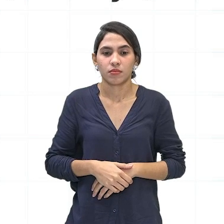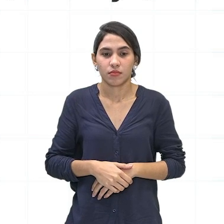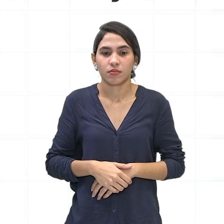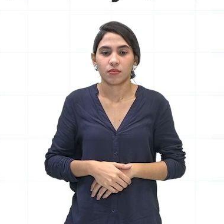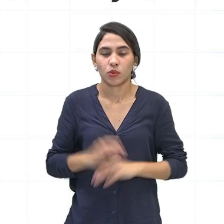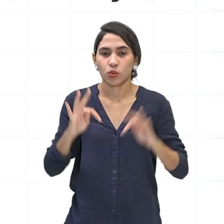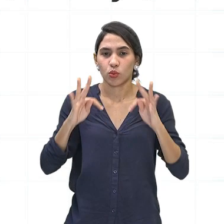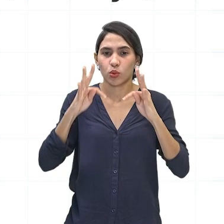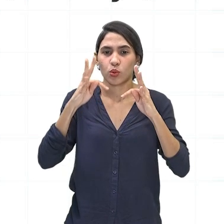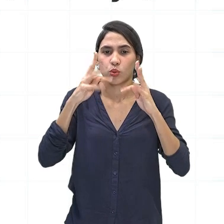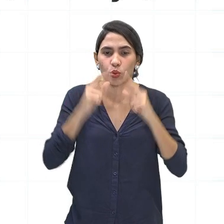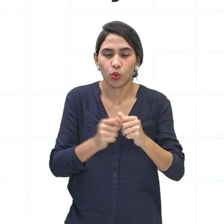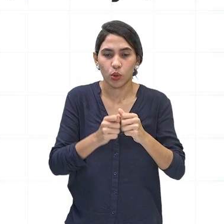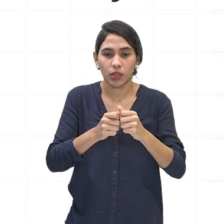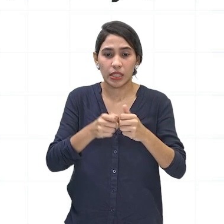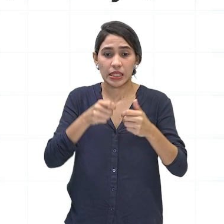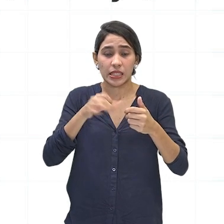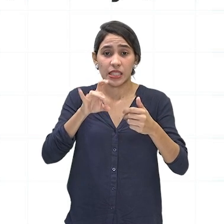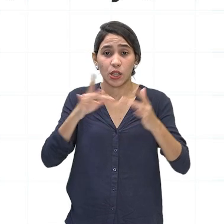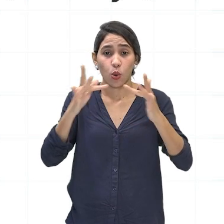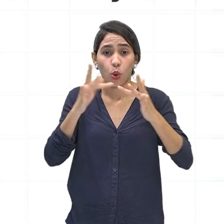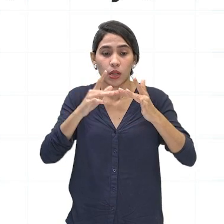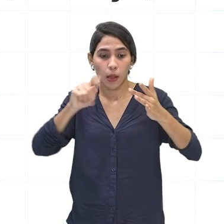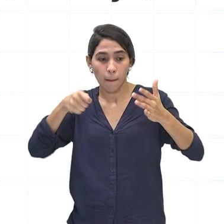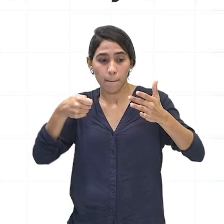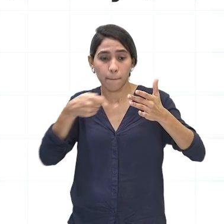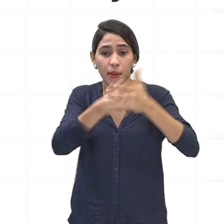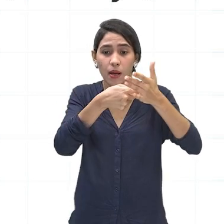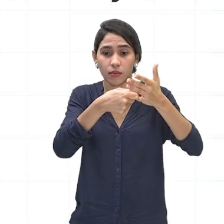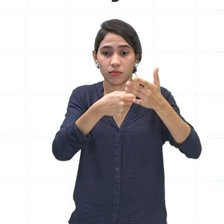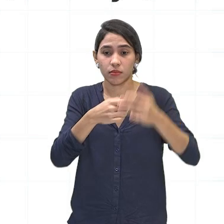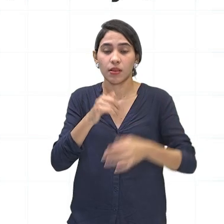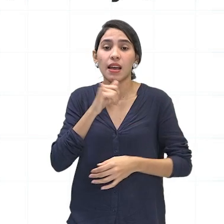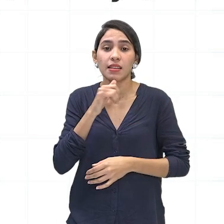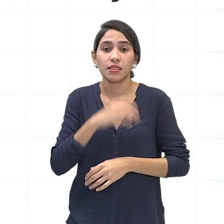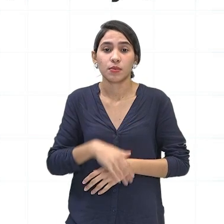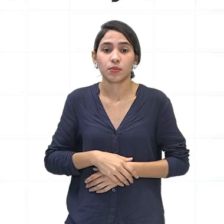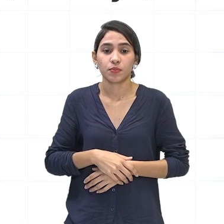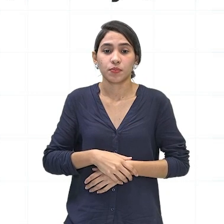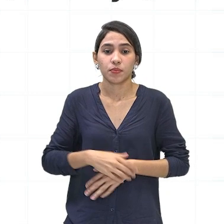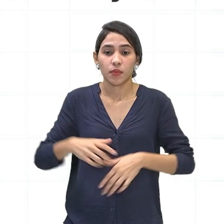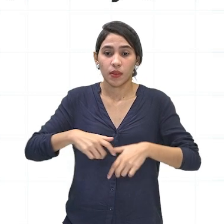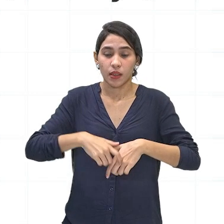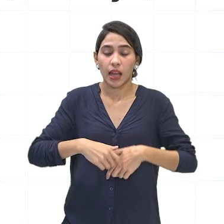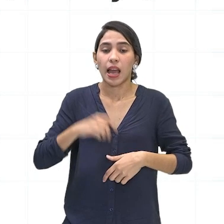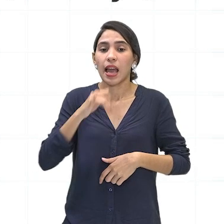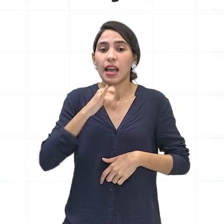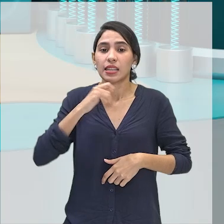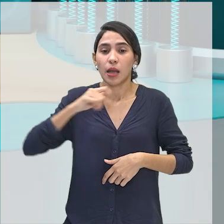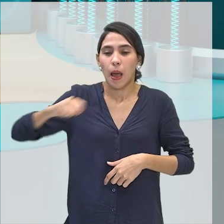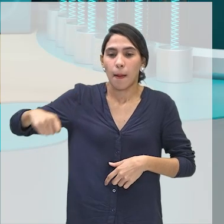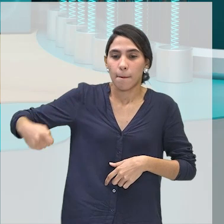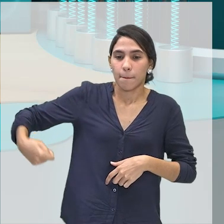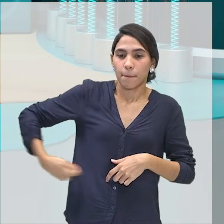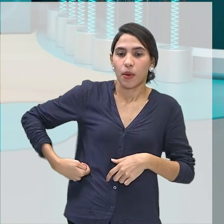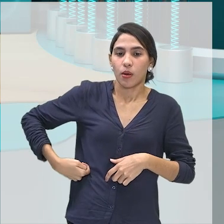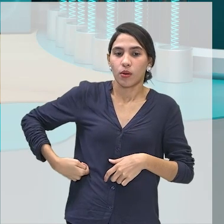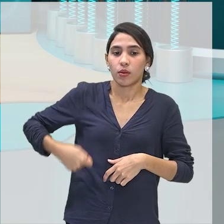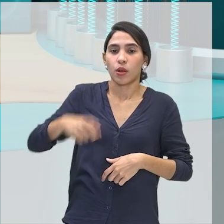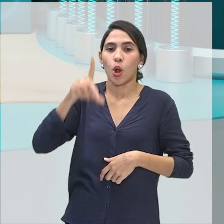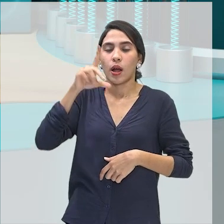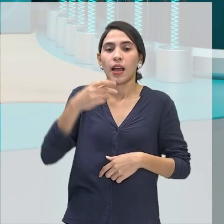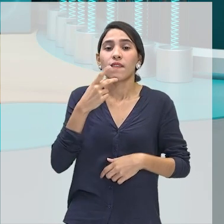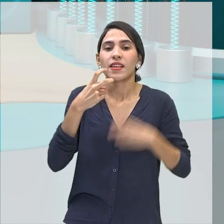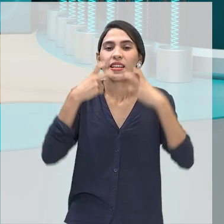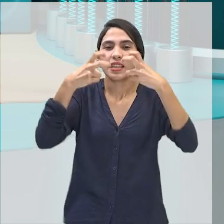vez que eles fazem um golpe, vamos supor, se for na lateral do abdômen, vai ser Do.